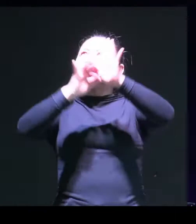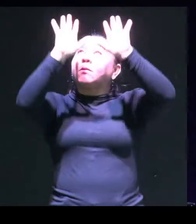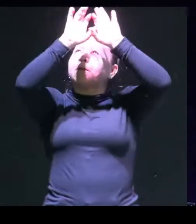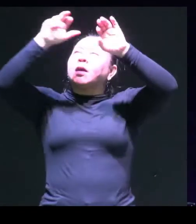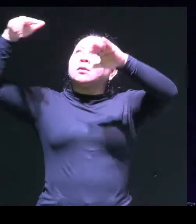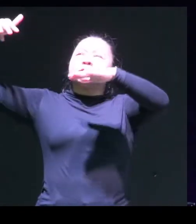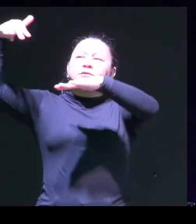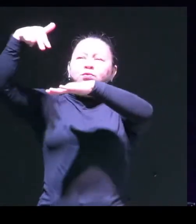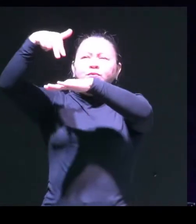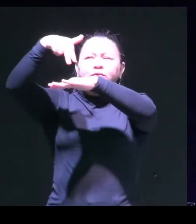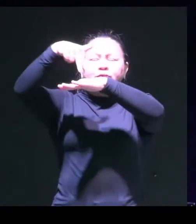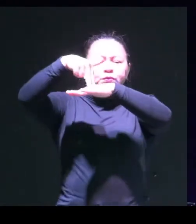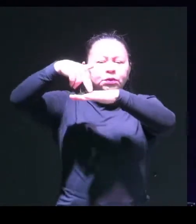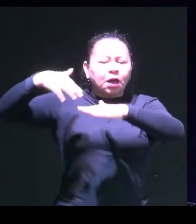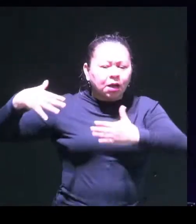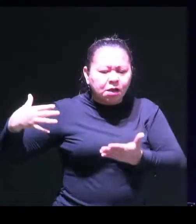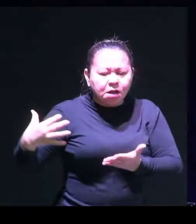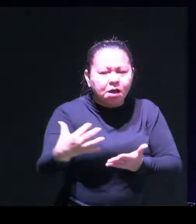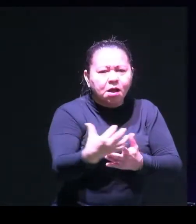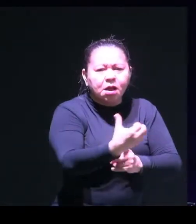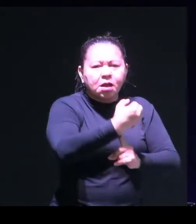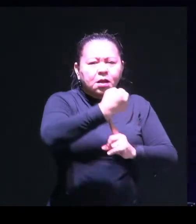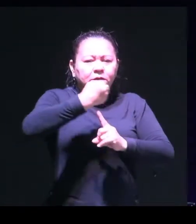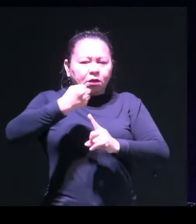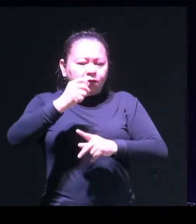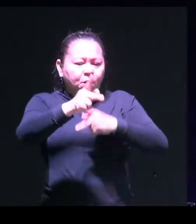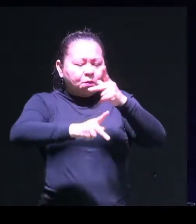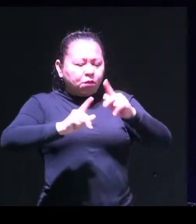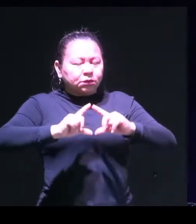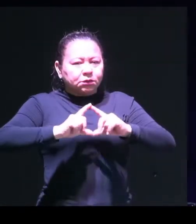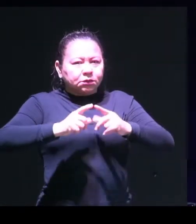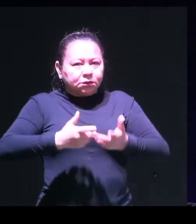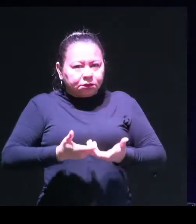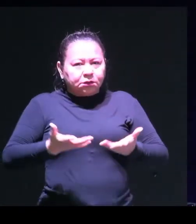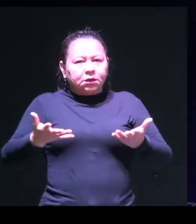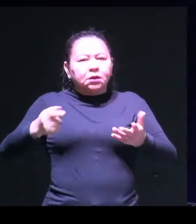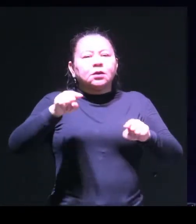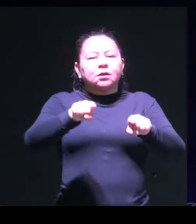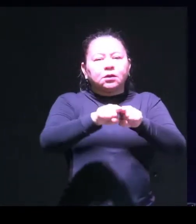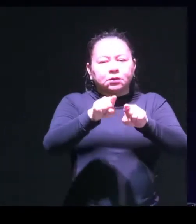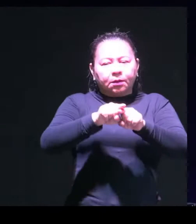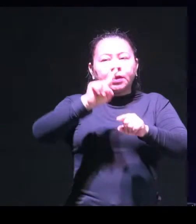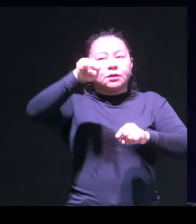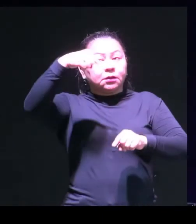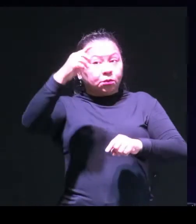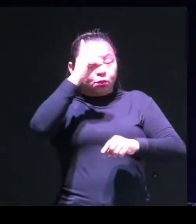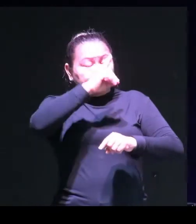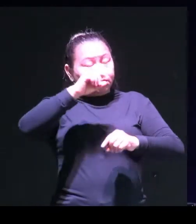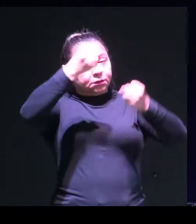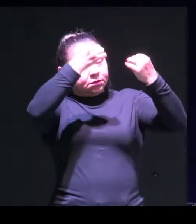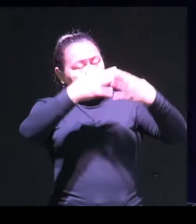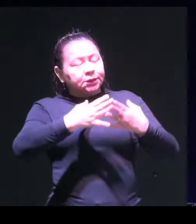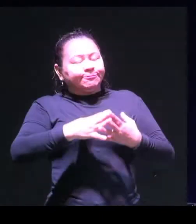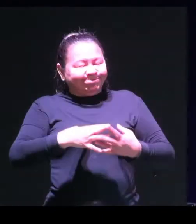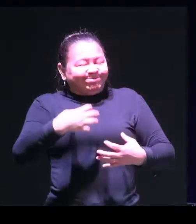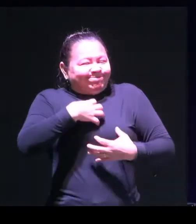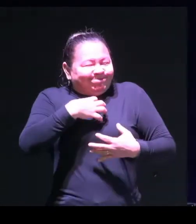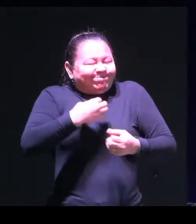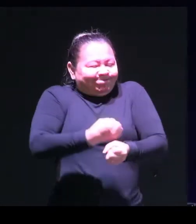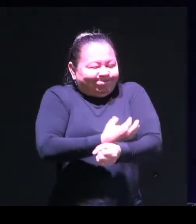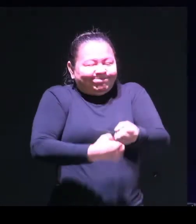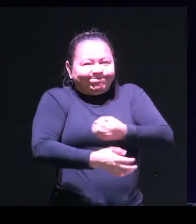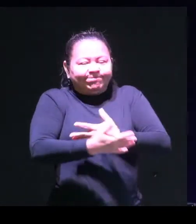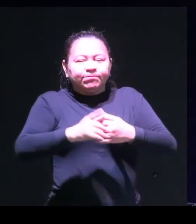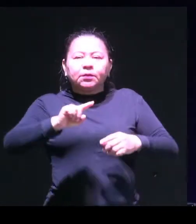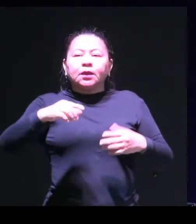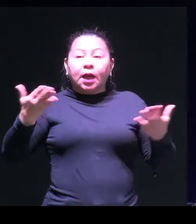do céu para salvar o seu povo Israel e inaugurar o milênio. Isso nós vamos falar a partir do domingo que vem. É algo muito emocionante.